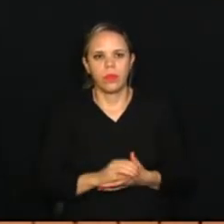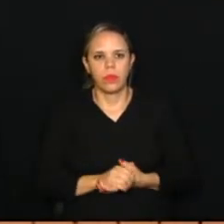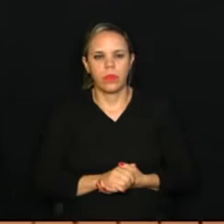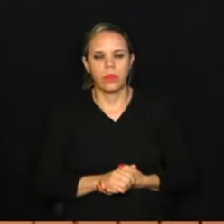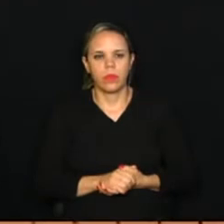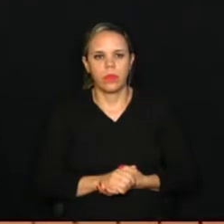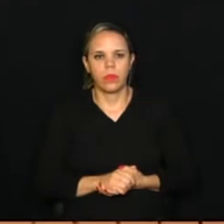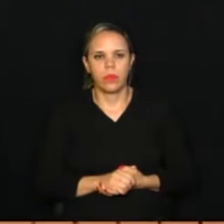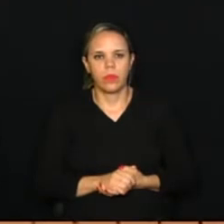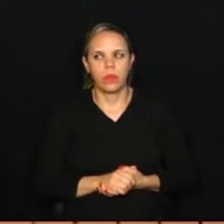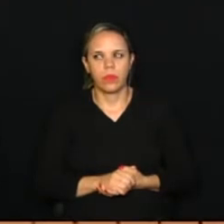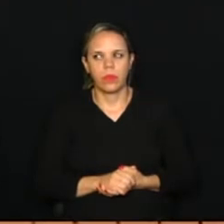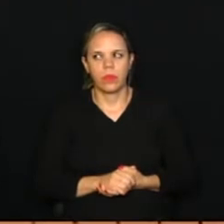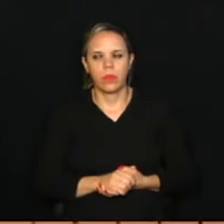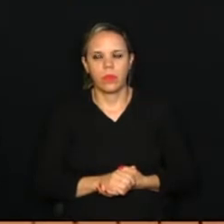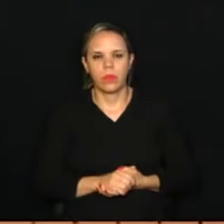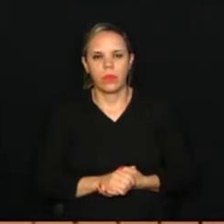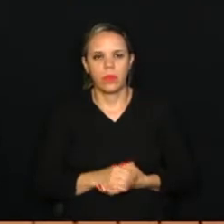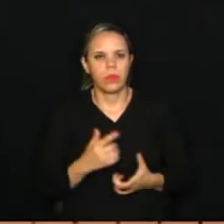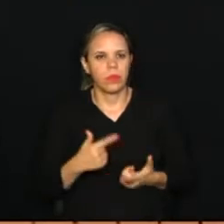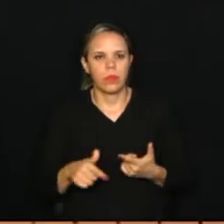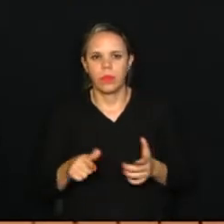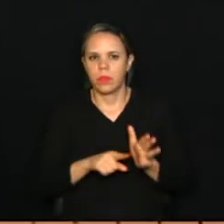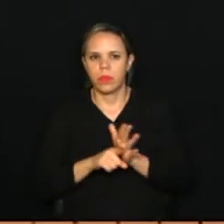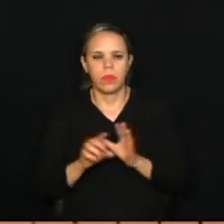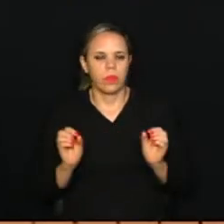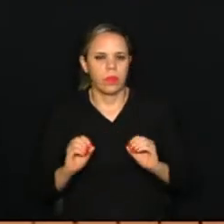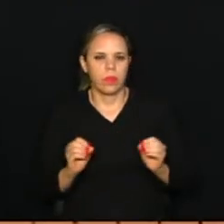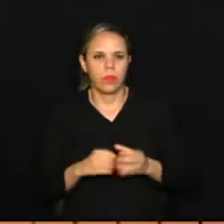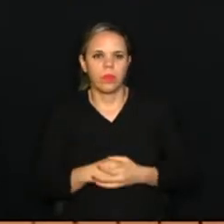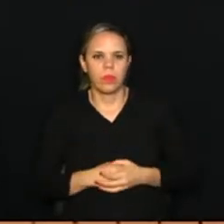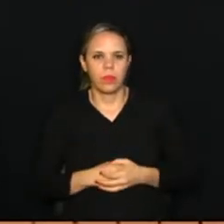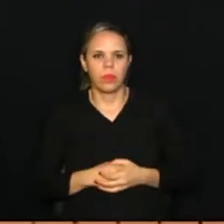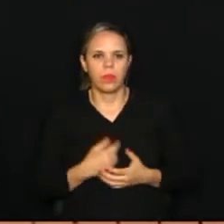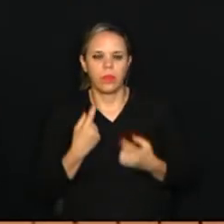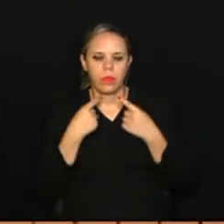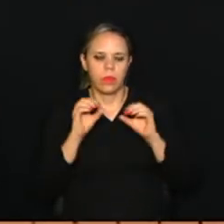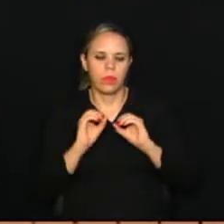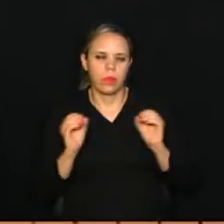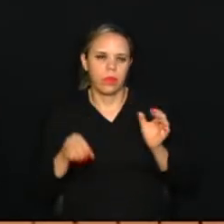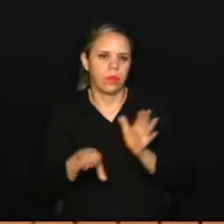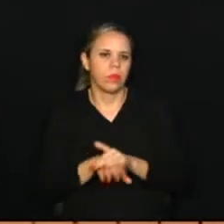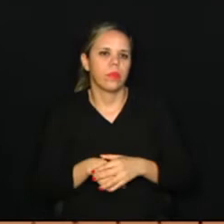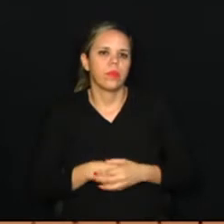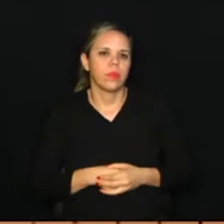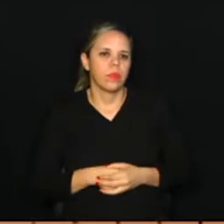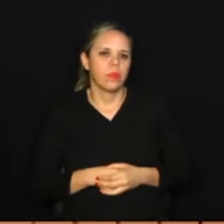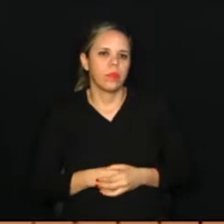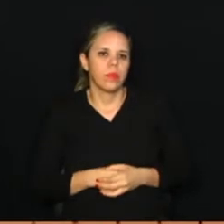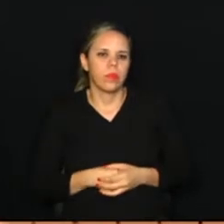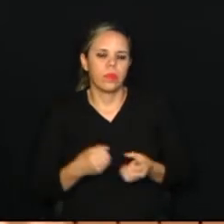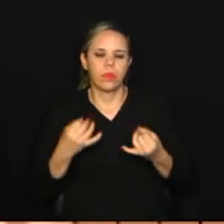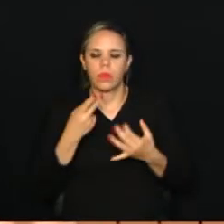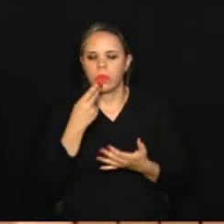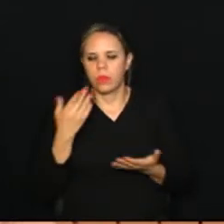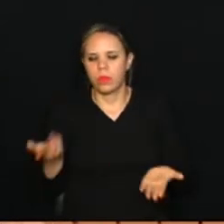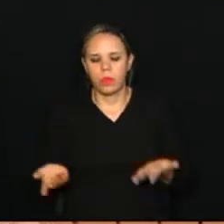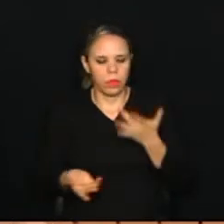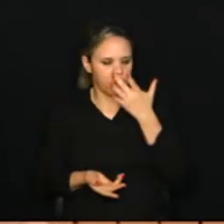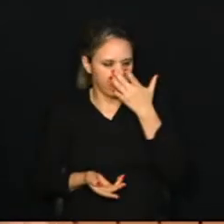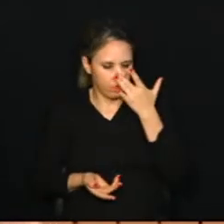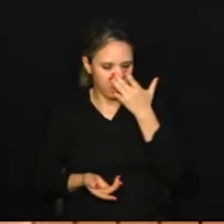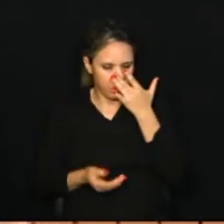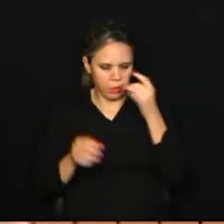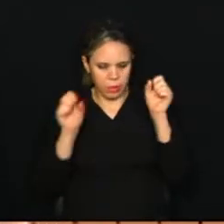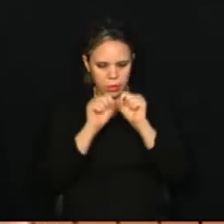reclamar, não vai ter estatística nenhuma, não teve reclamação, não chegou. Então, eu queria que você falasse um pouquinho desse